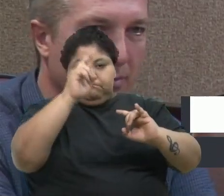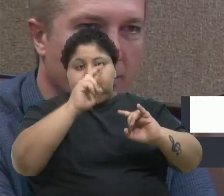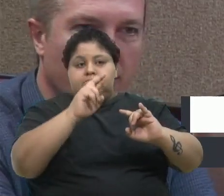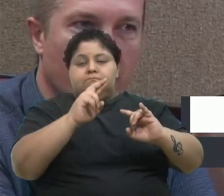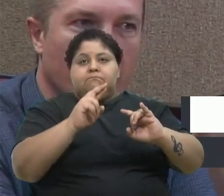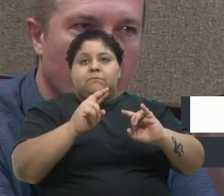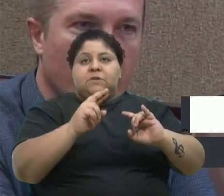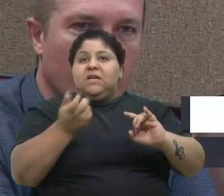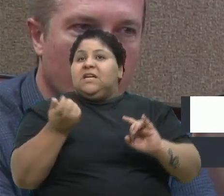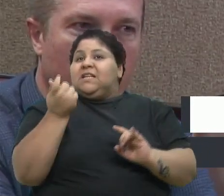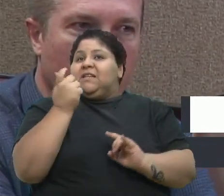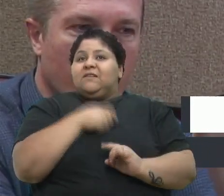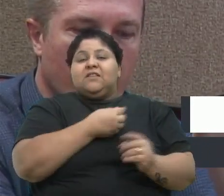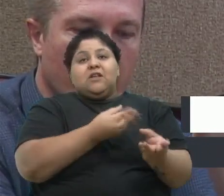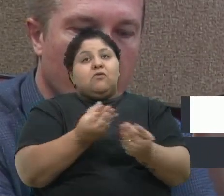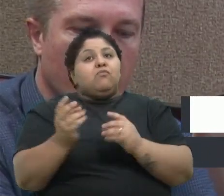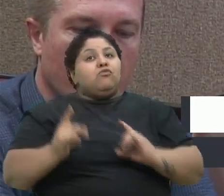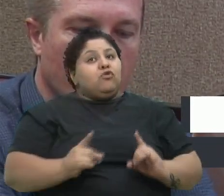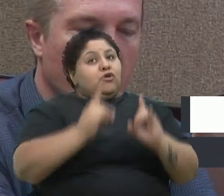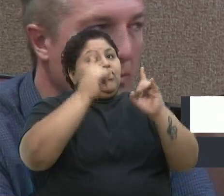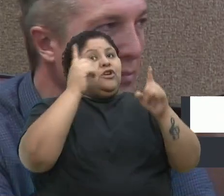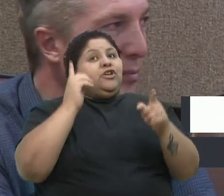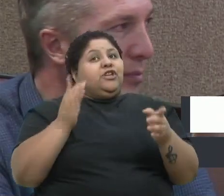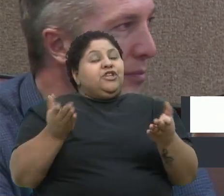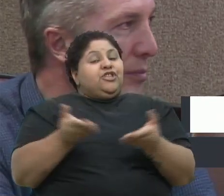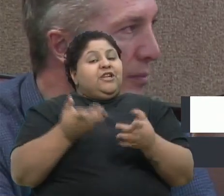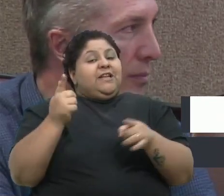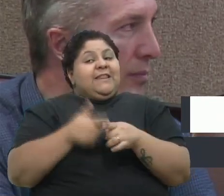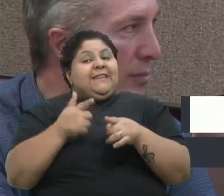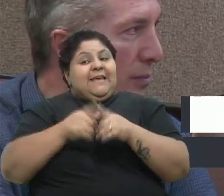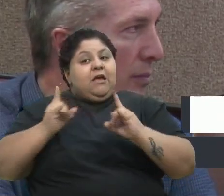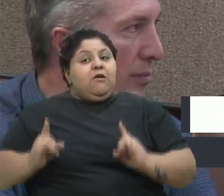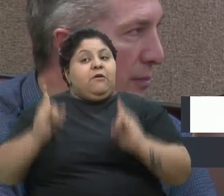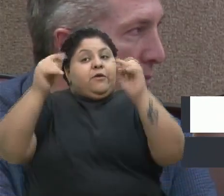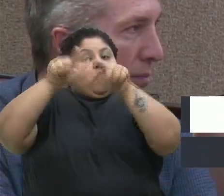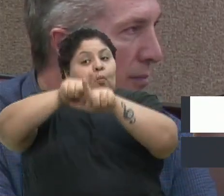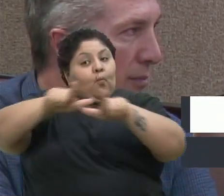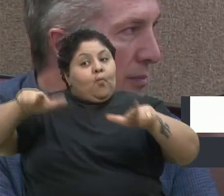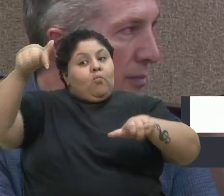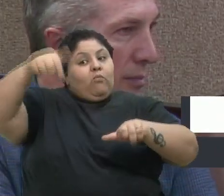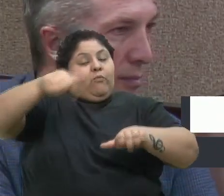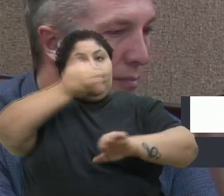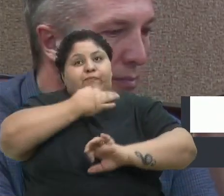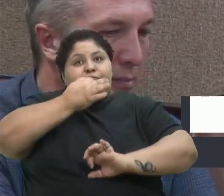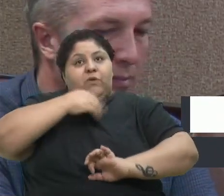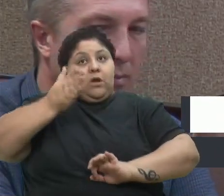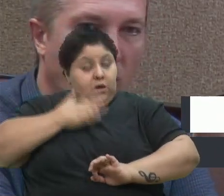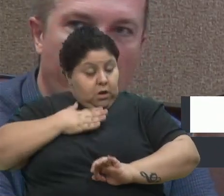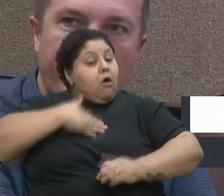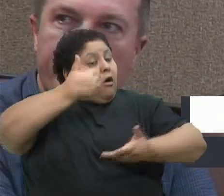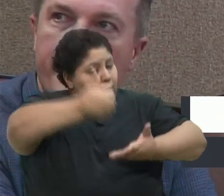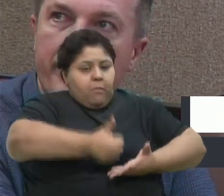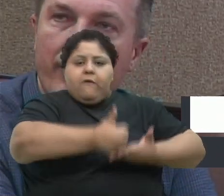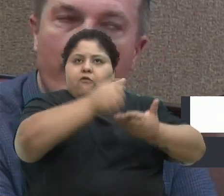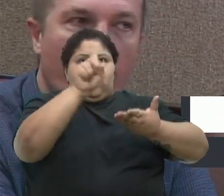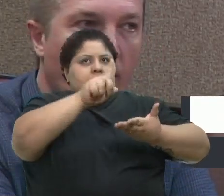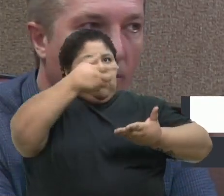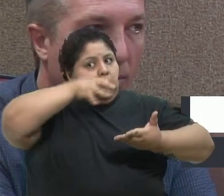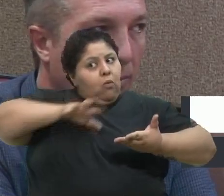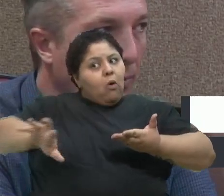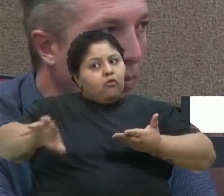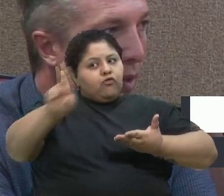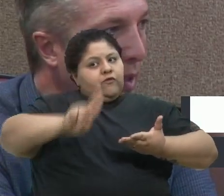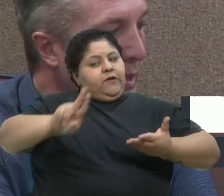é necessário tanto prédio, porque já tem prédio vazio, cada vez mais vazio aqui. Eu sou a favor, não sou contra a Universidade